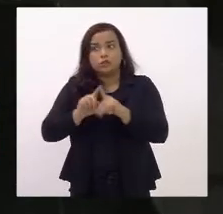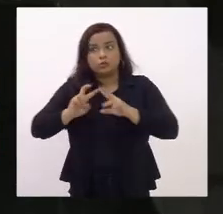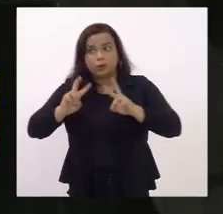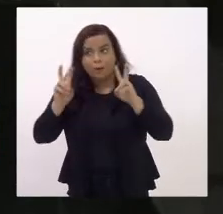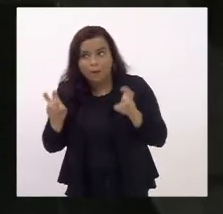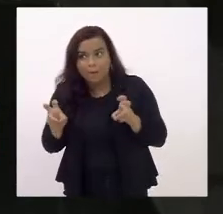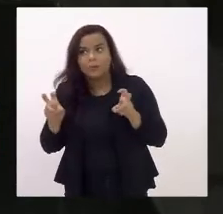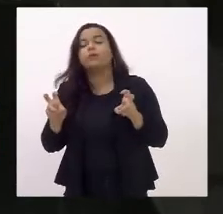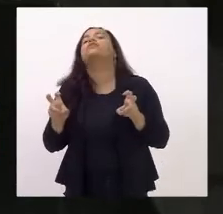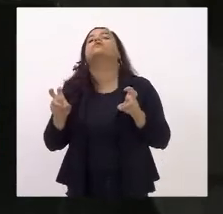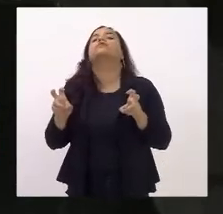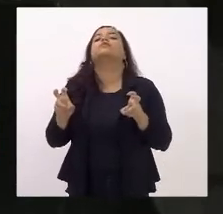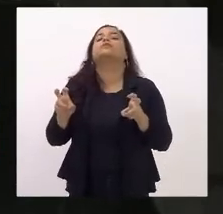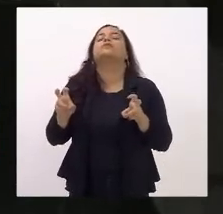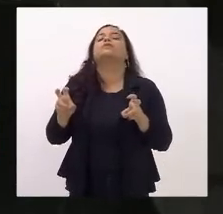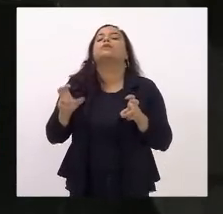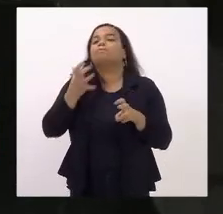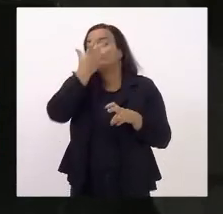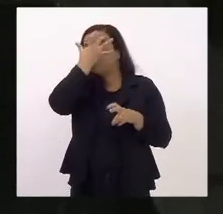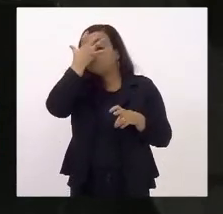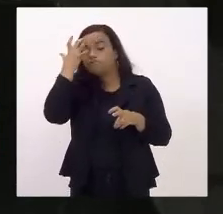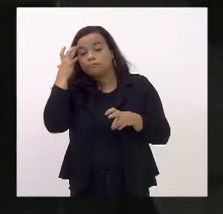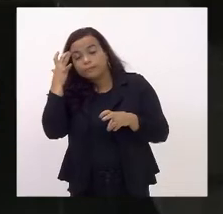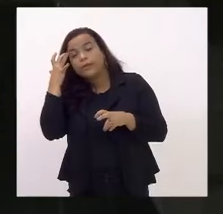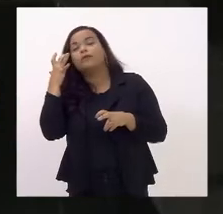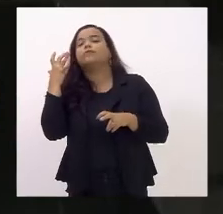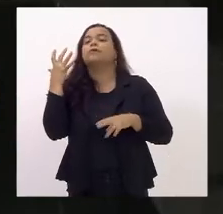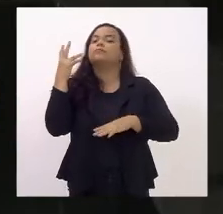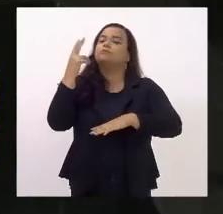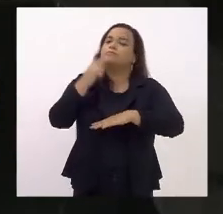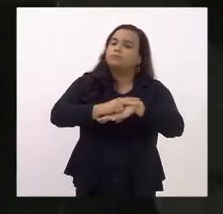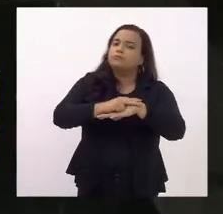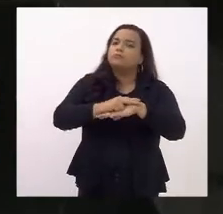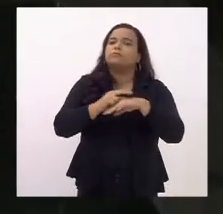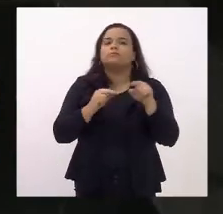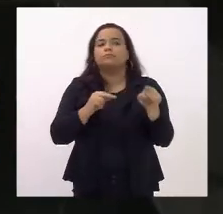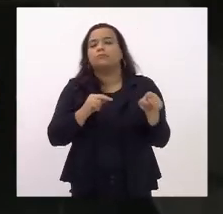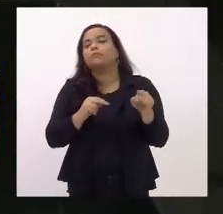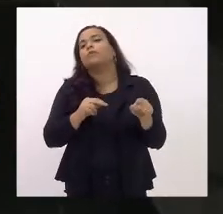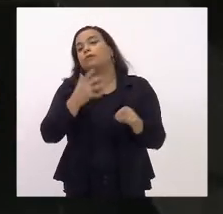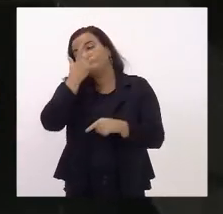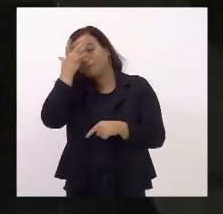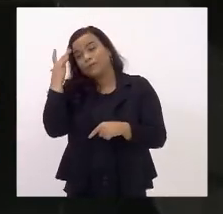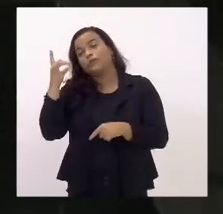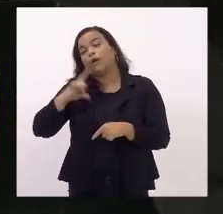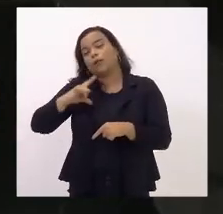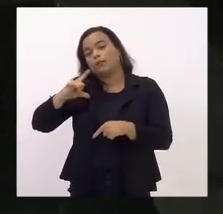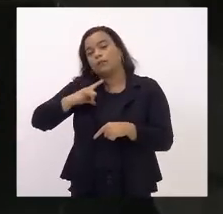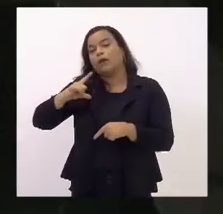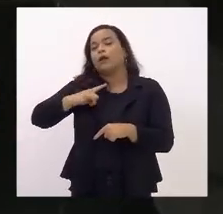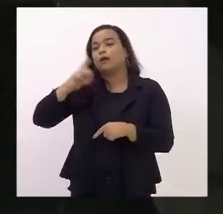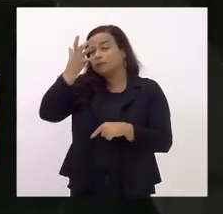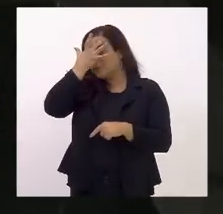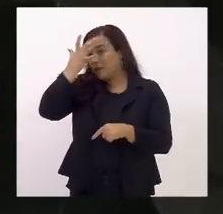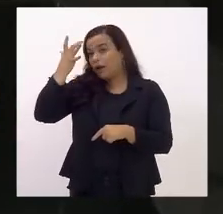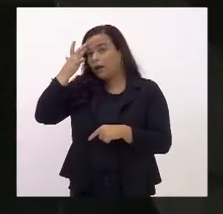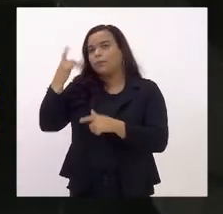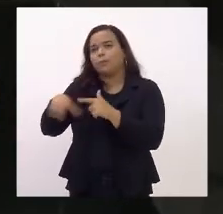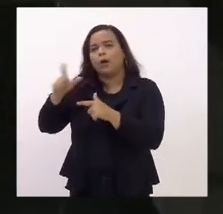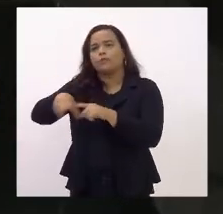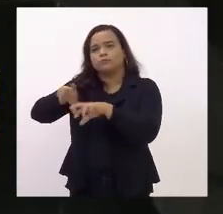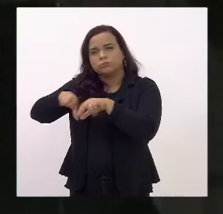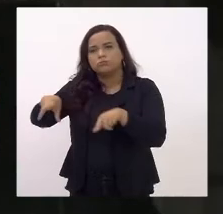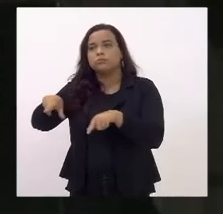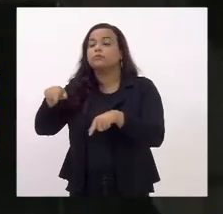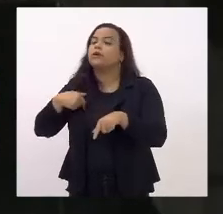dos pacientes de saúde mental, portanto, no âmbito da luta antimanicomial. O deputado Flávio Serafini preside esta frente, eu faço parte, o